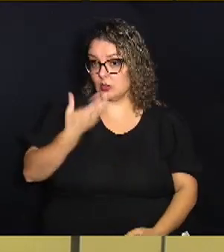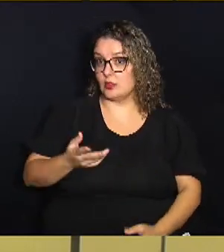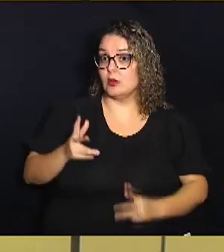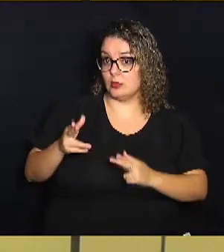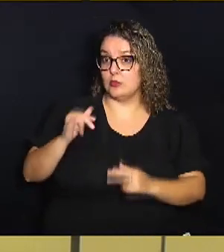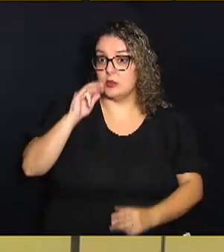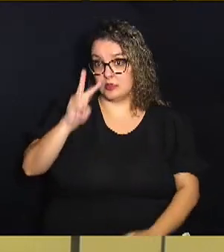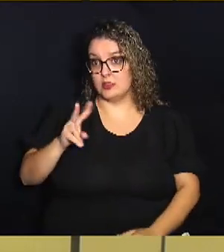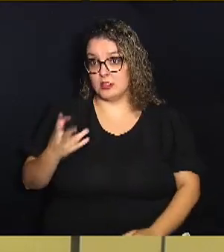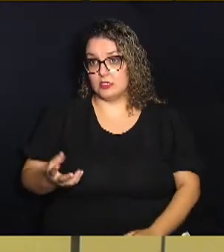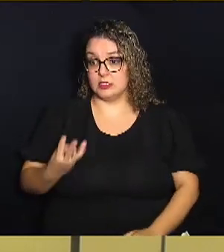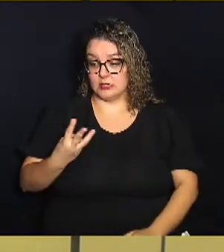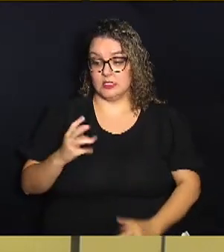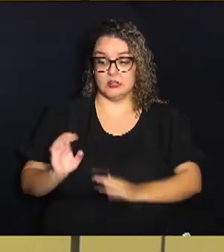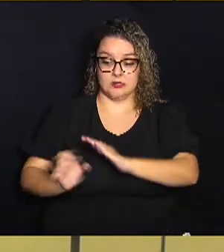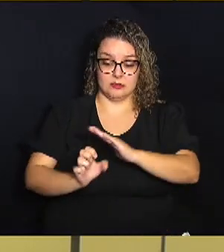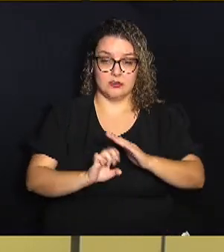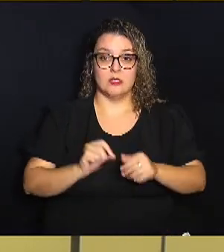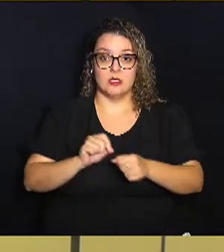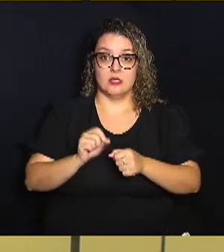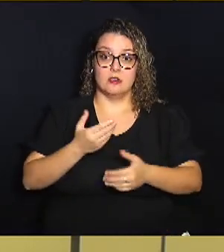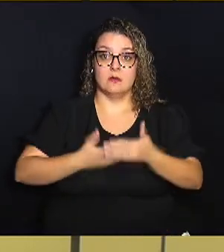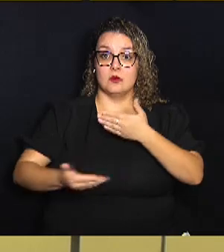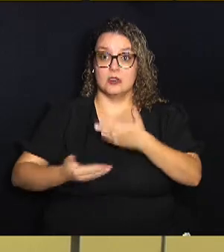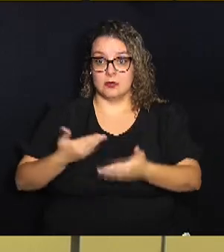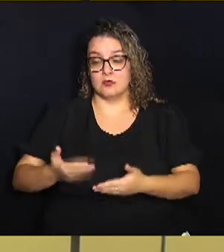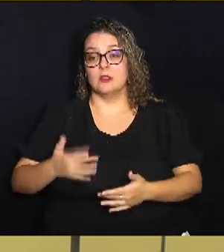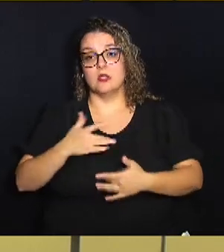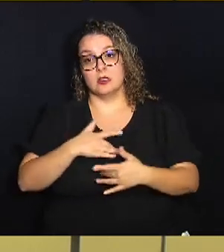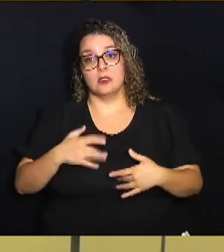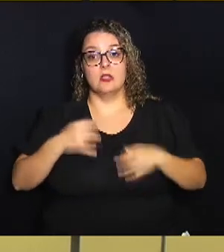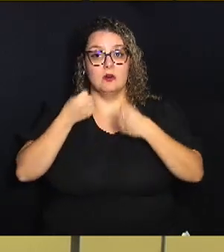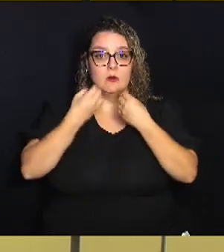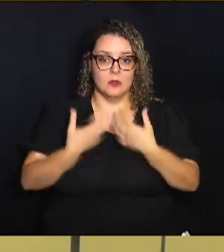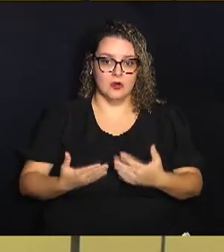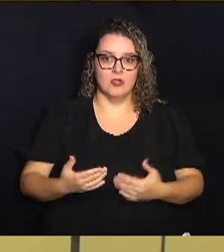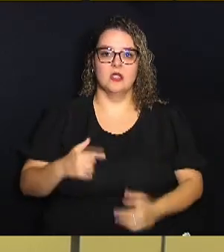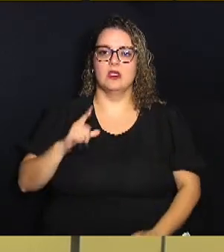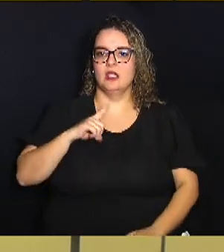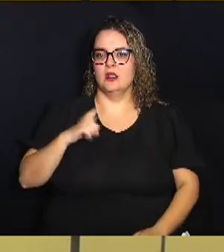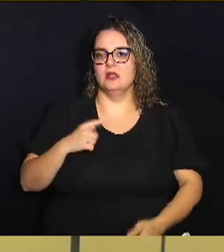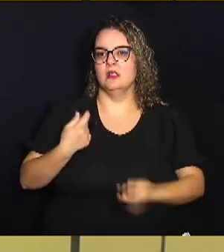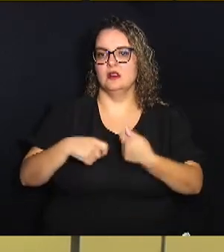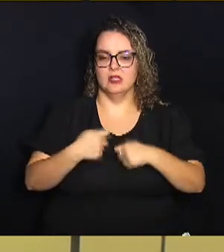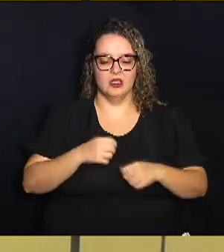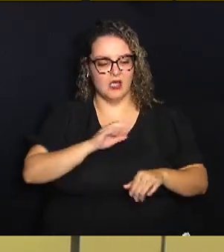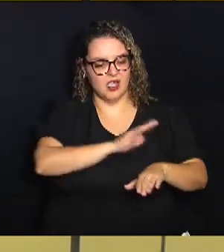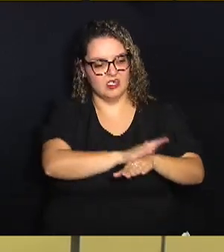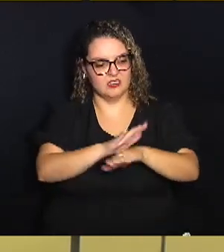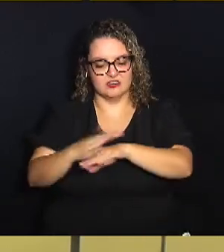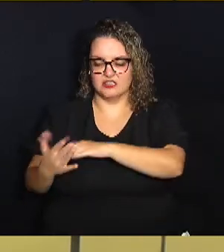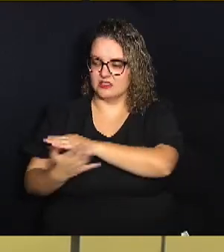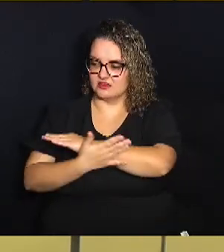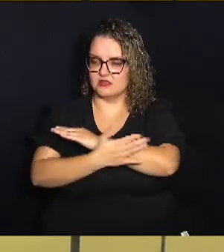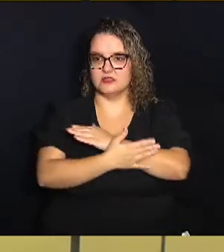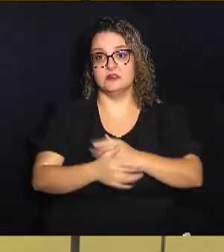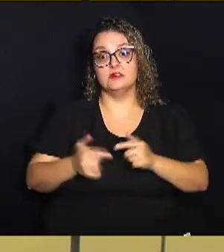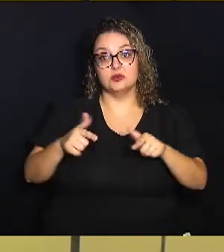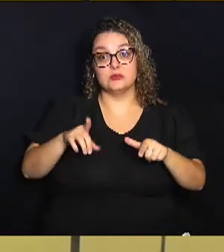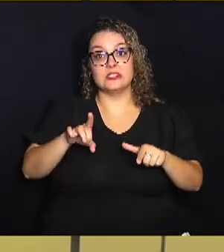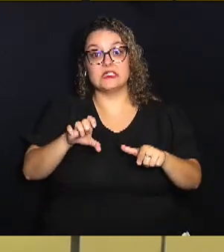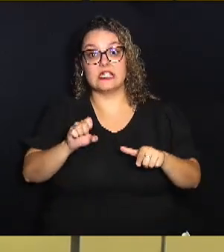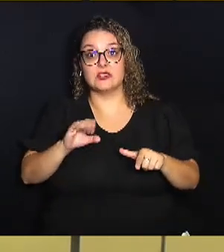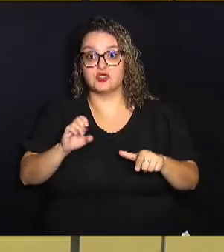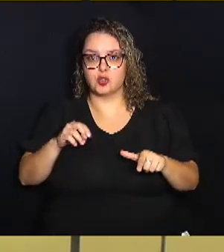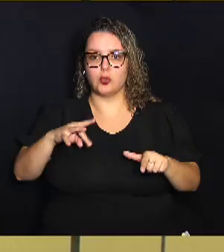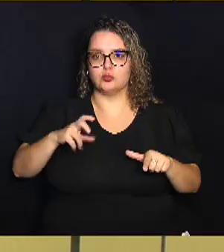viu lá, tem 3 empresas e que fazem uma troca que é saudável, que acaba gerando negócios uma para as outras, né? Em um ambiente descontraído, mas que